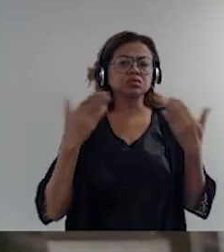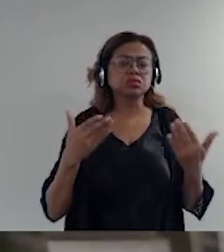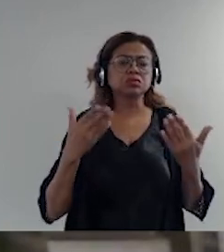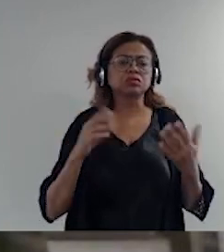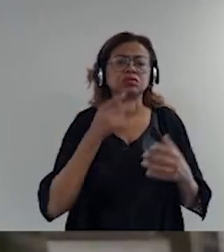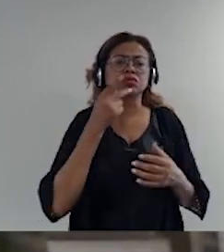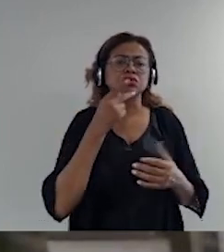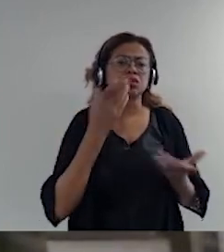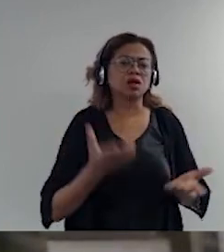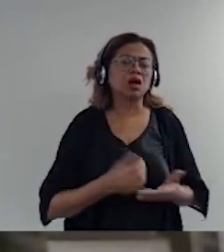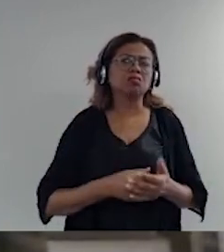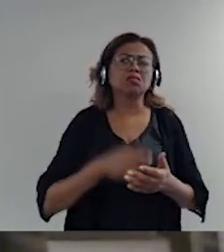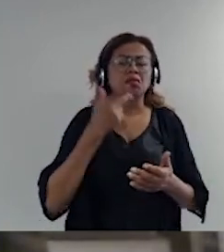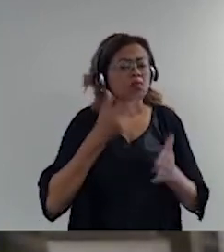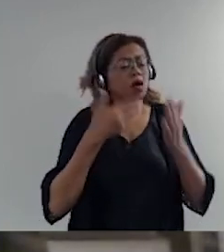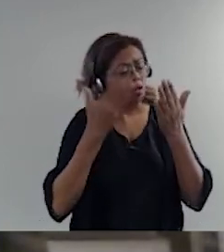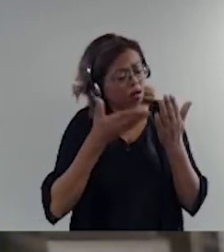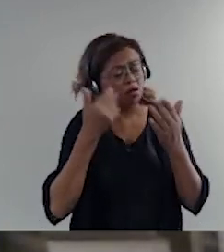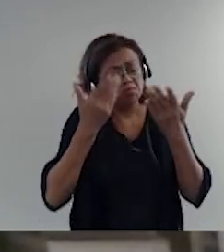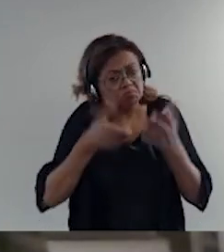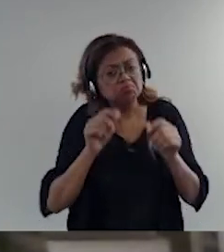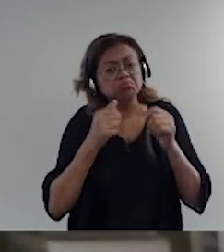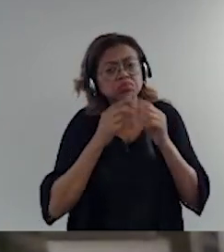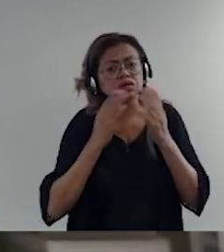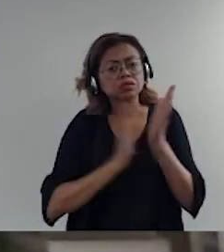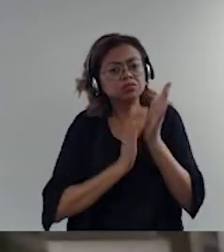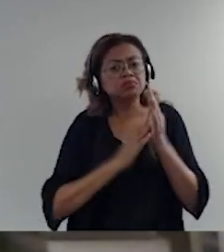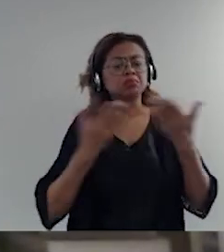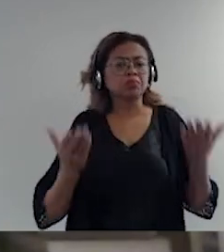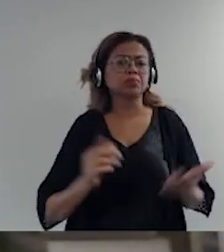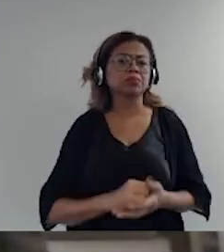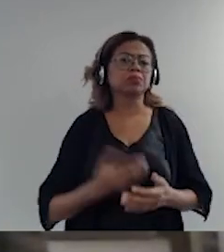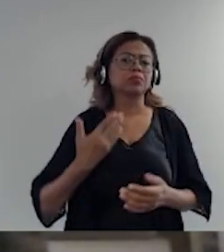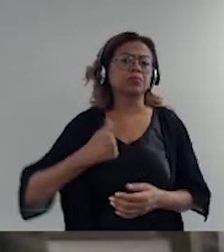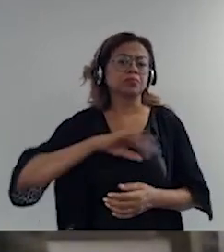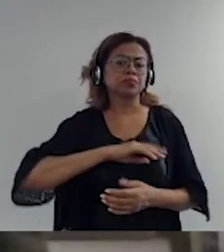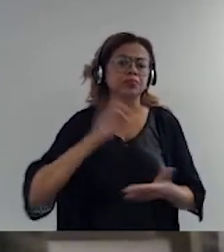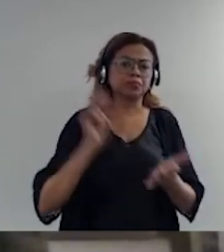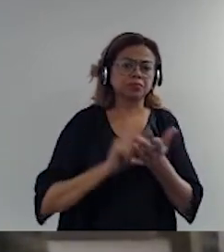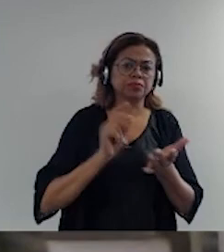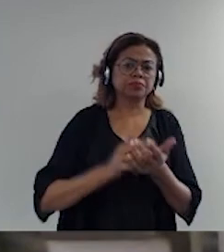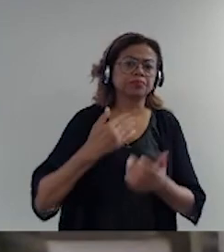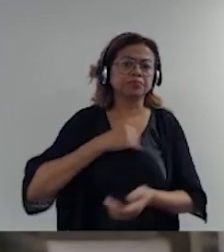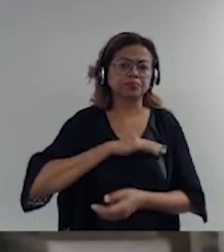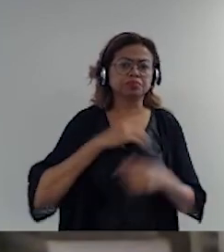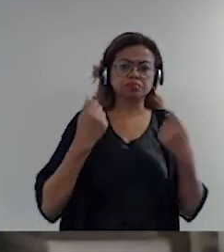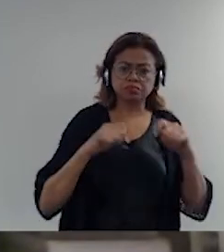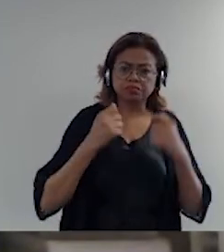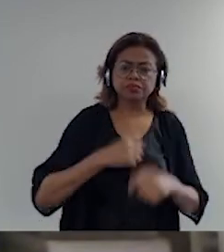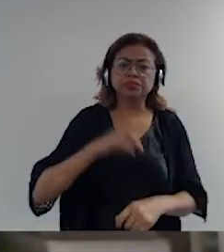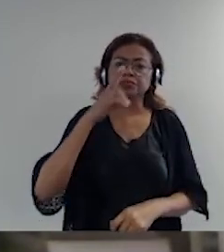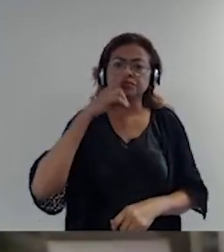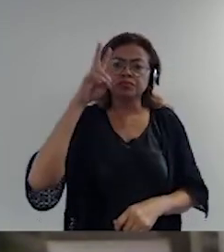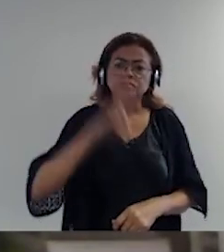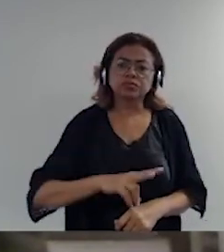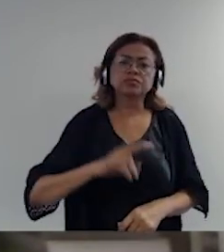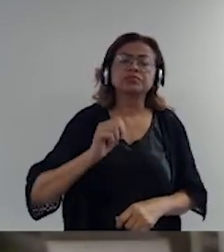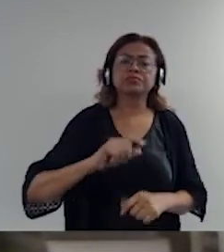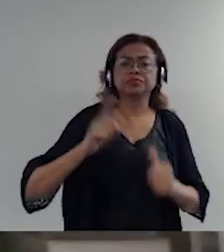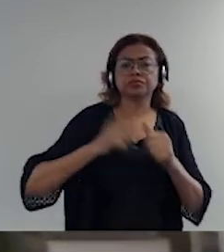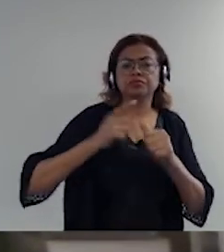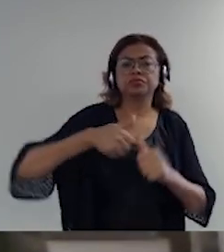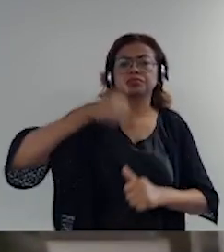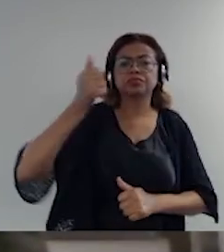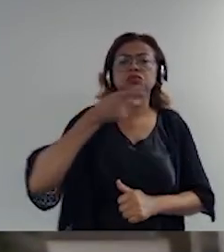encomiar, de elogiar, mas realmente nós temos que considerar, acima de tudo, que, como disse o